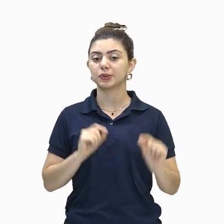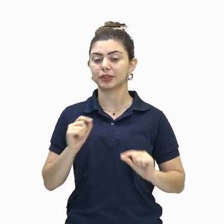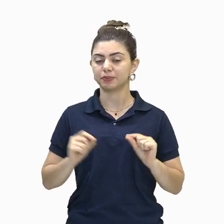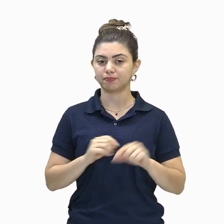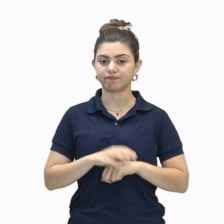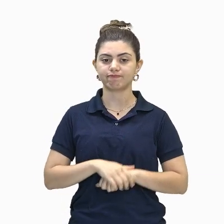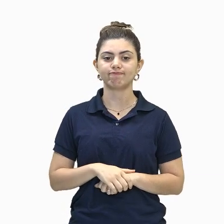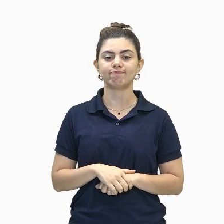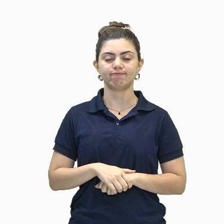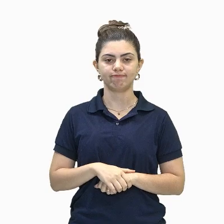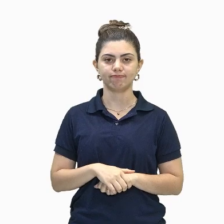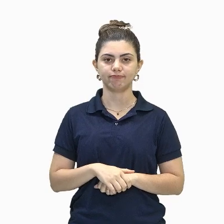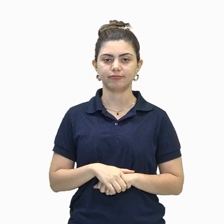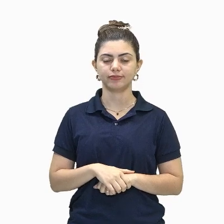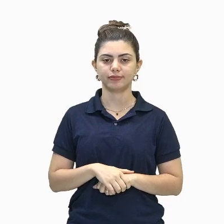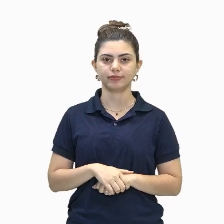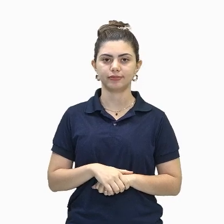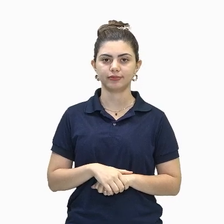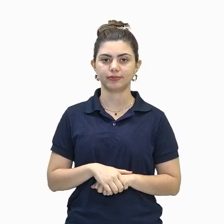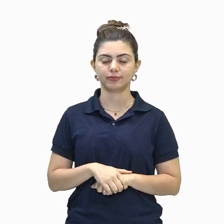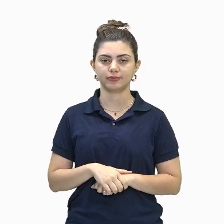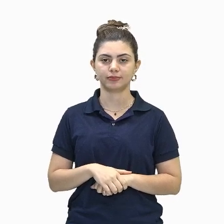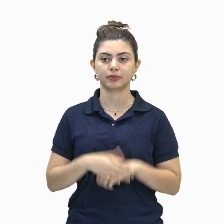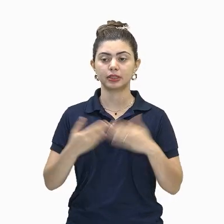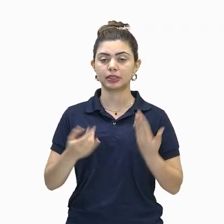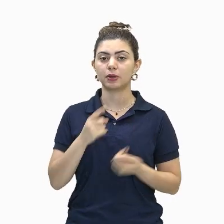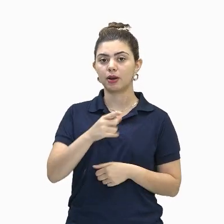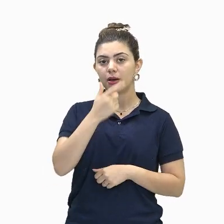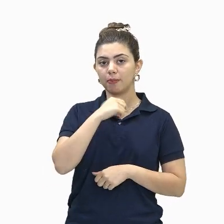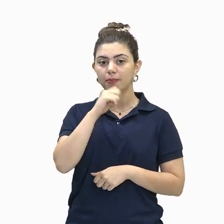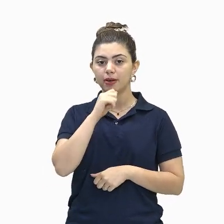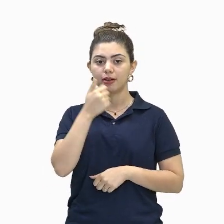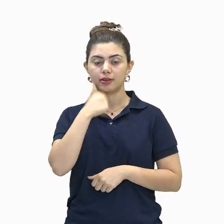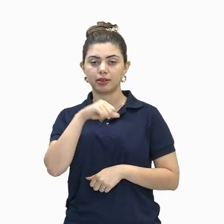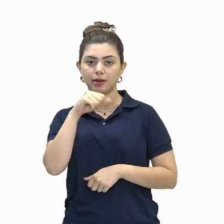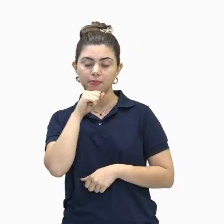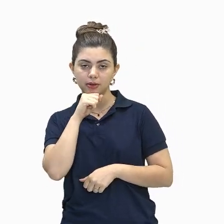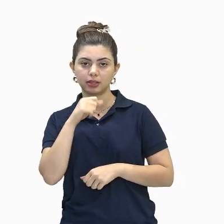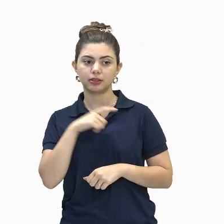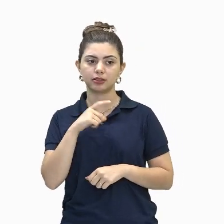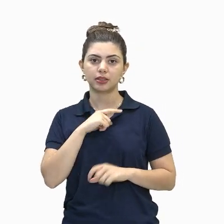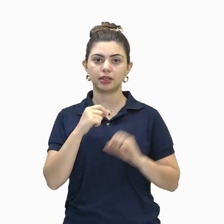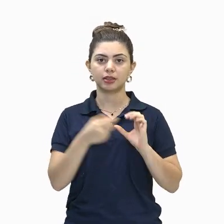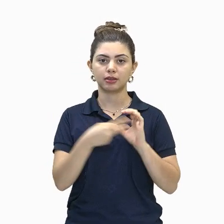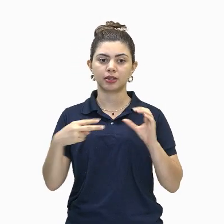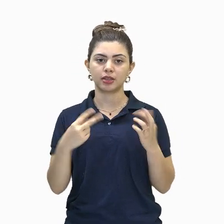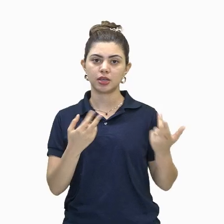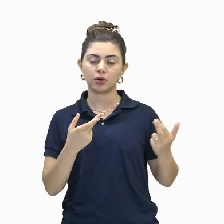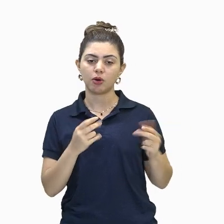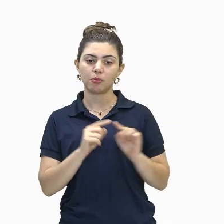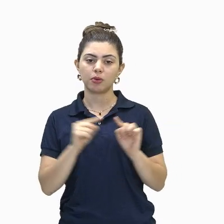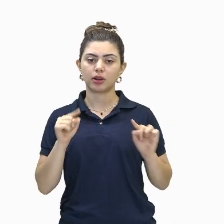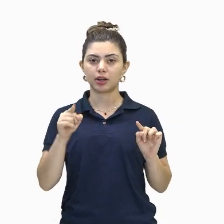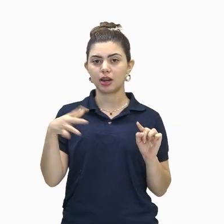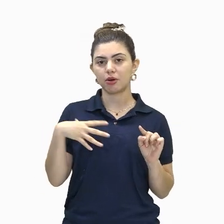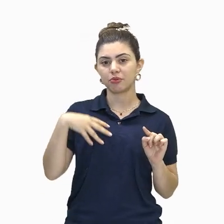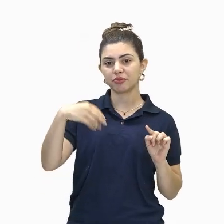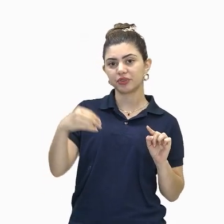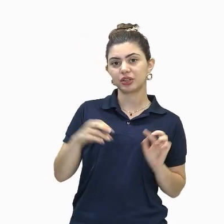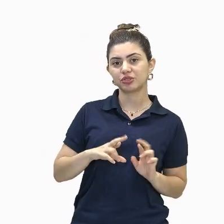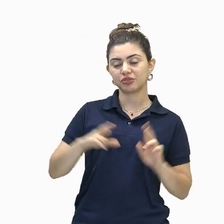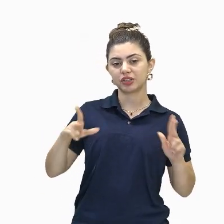nesta situação, quando os pais são semelhantes e os filhos são diferentes? Os pais vão apresentar aí, eles vão